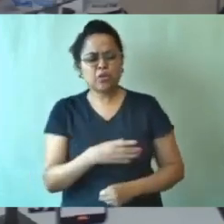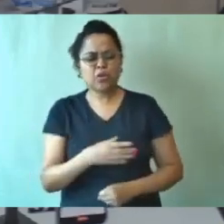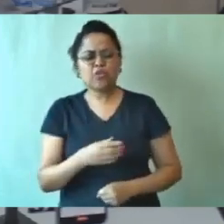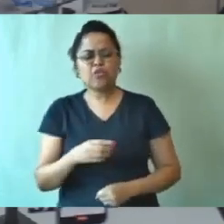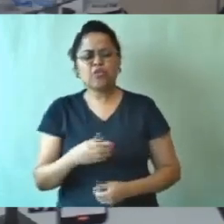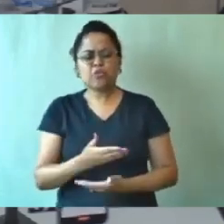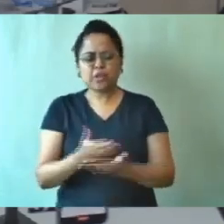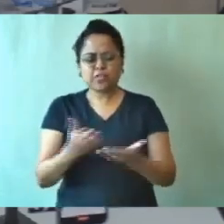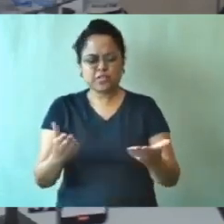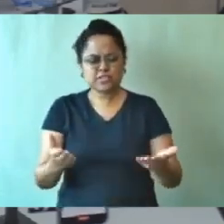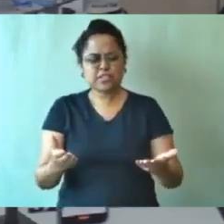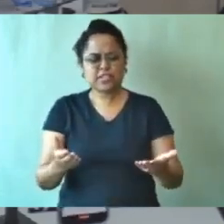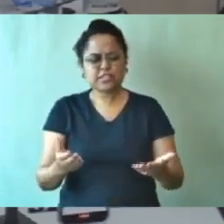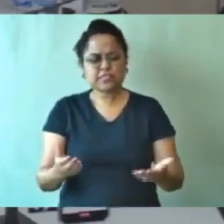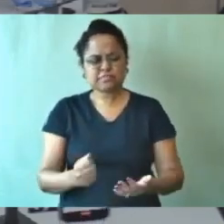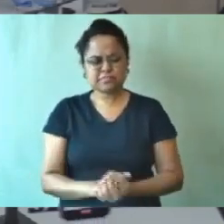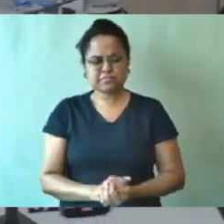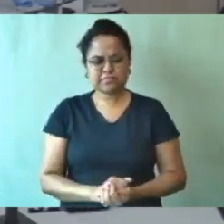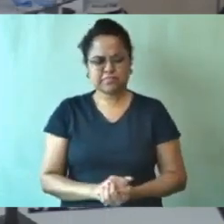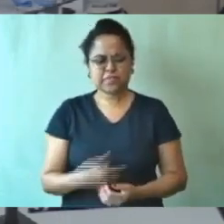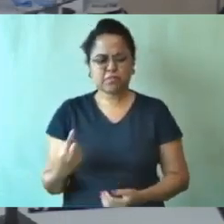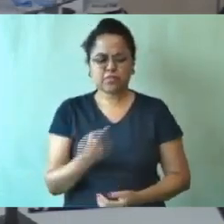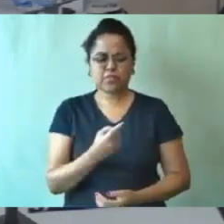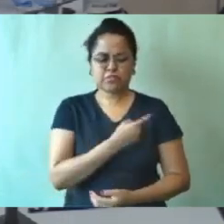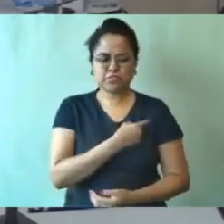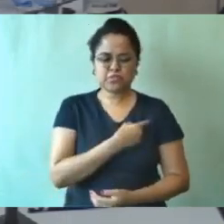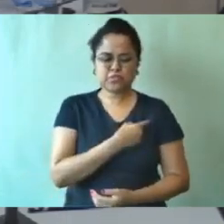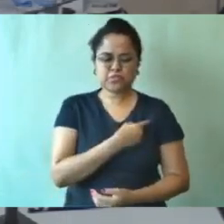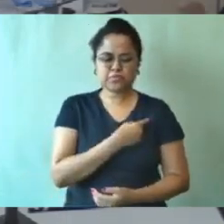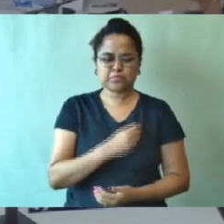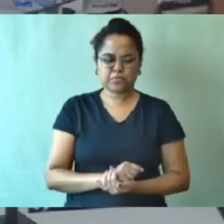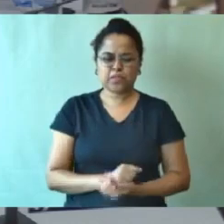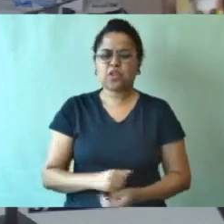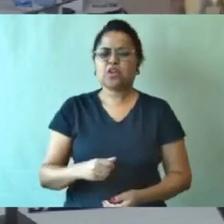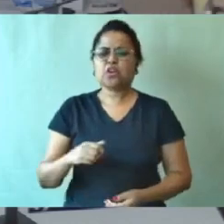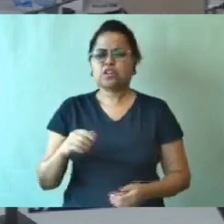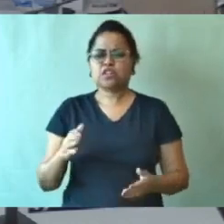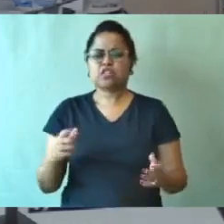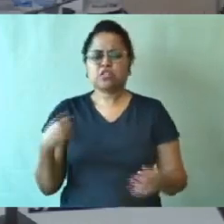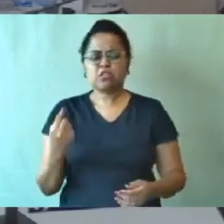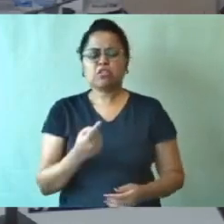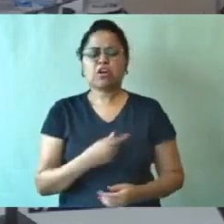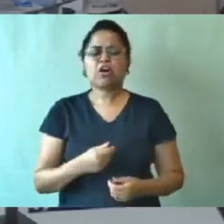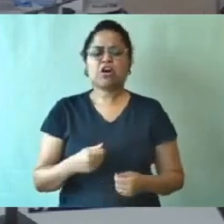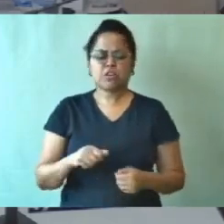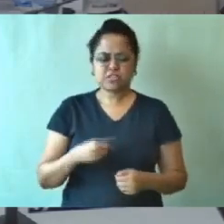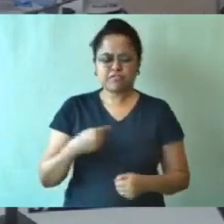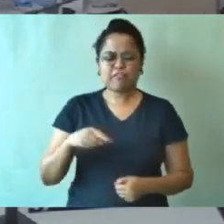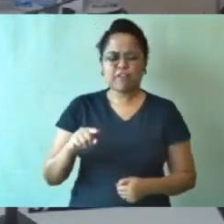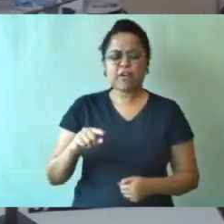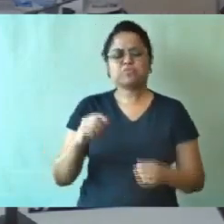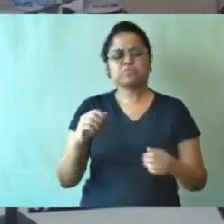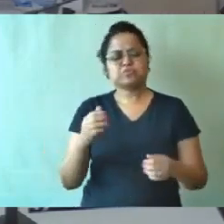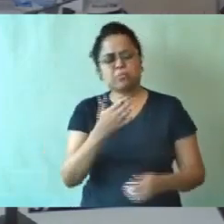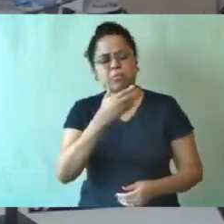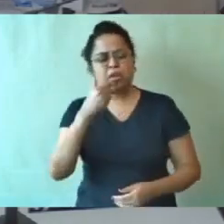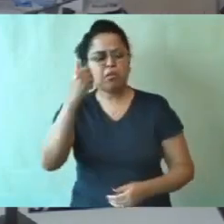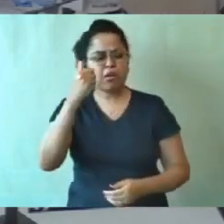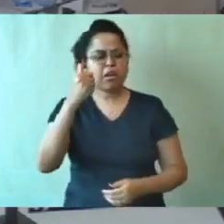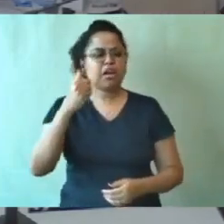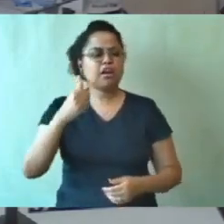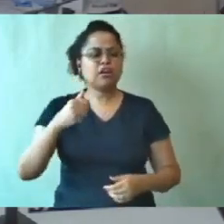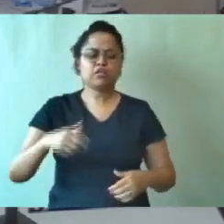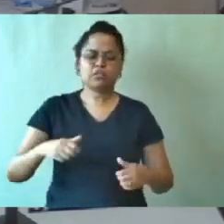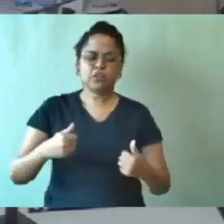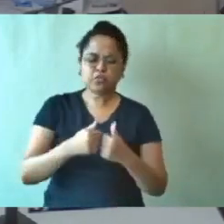obrigado. Obrigado, ano novo para vocês. Com esse trabalho, nós vamos melhorar o transporte. Obrigado, senhor Rubens. Obrigado a todos aqui